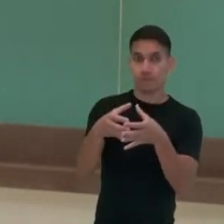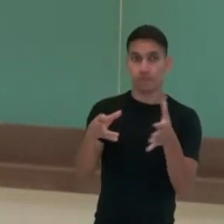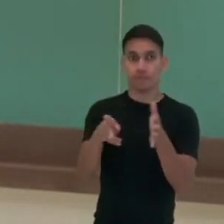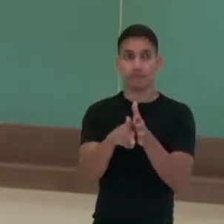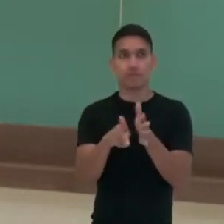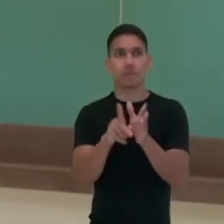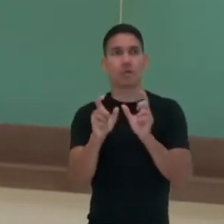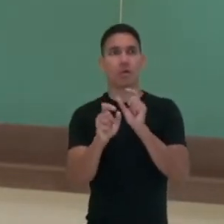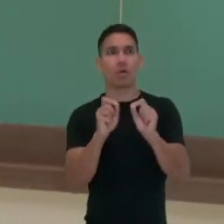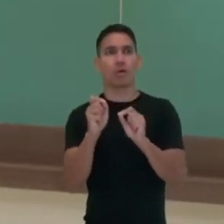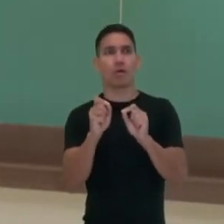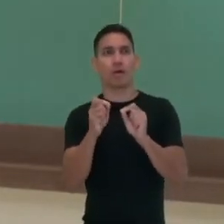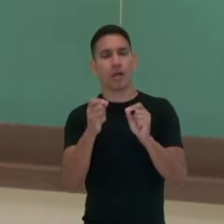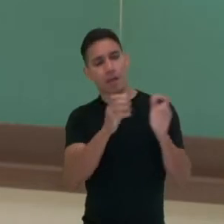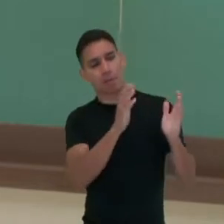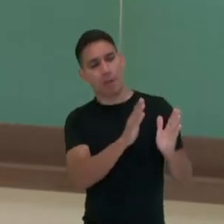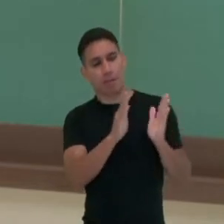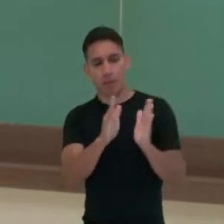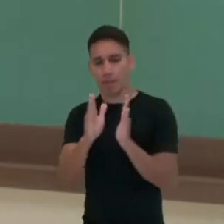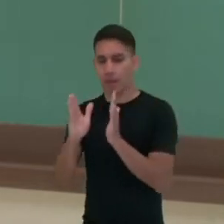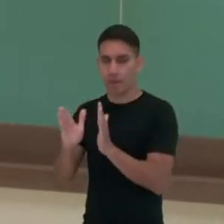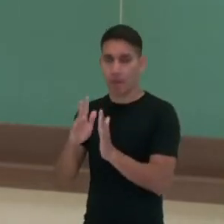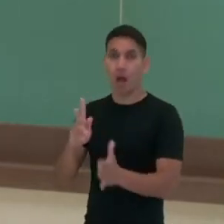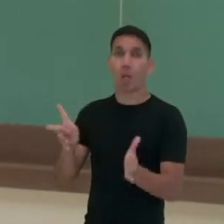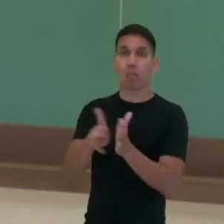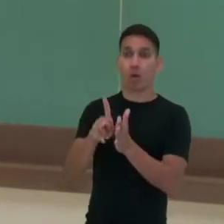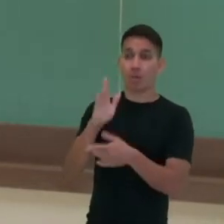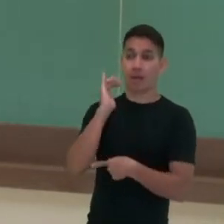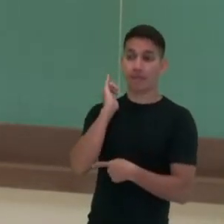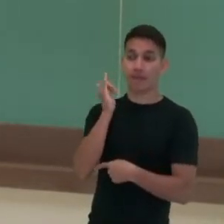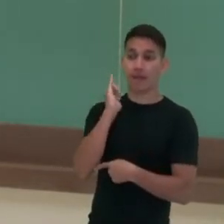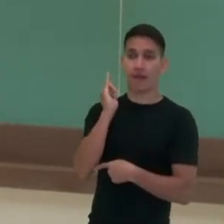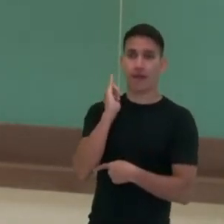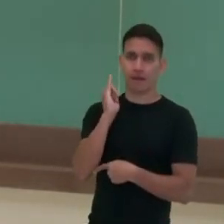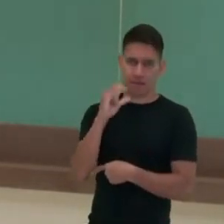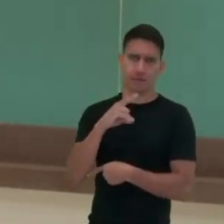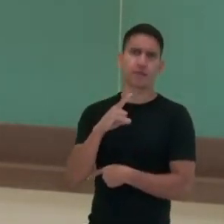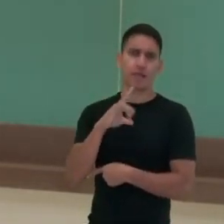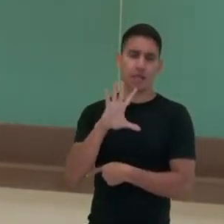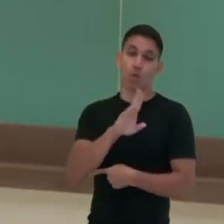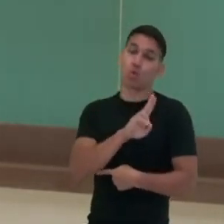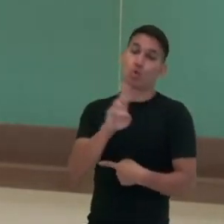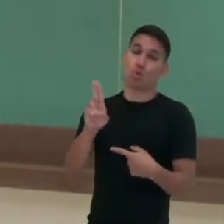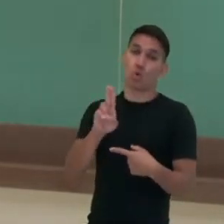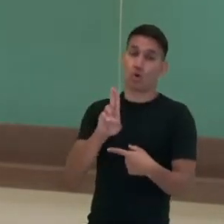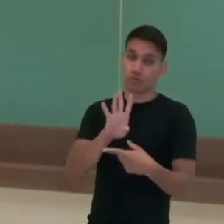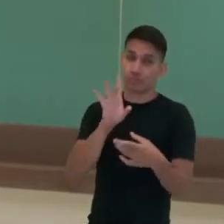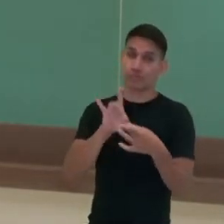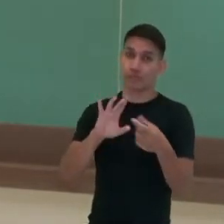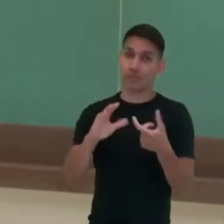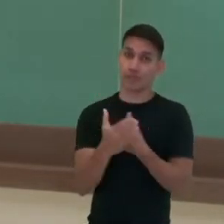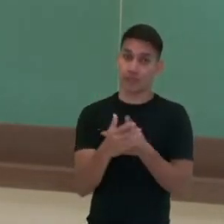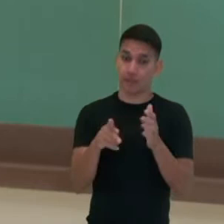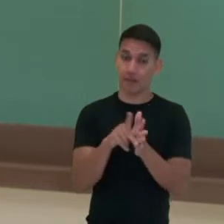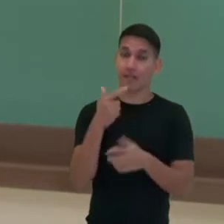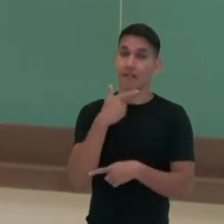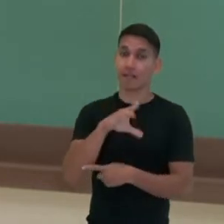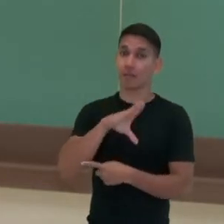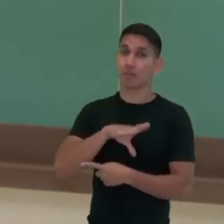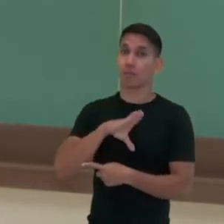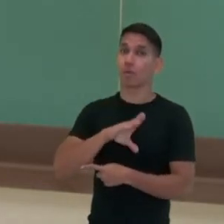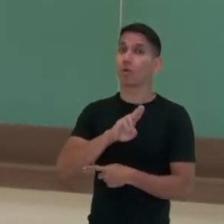que compõem a narrativa? Então, tem um nome específico, dentro da língua portuguesa, que nós chamamos